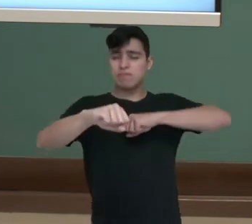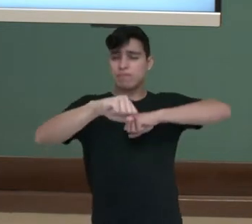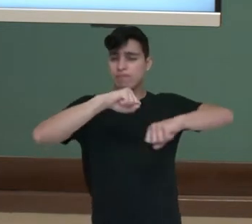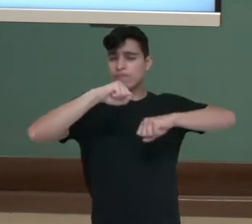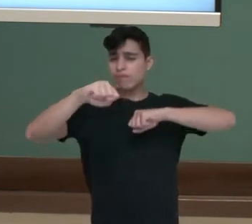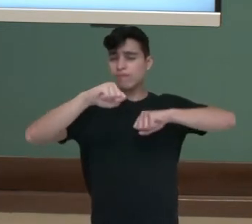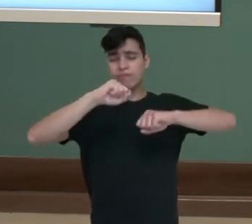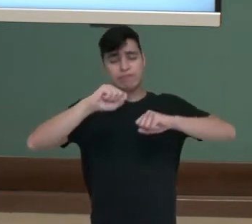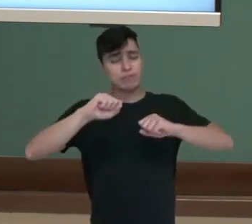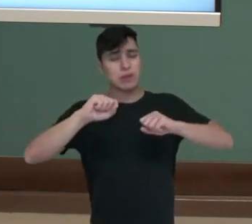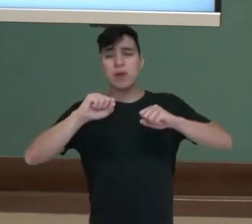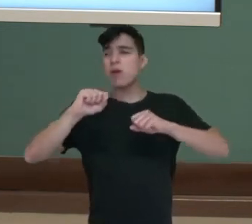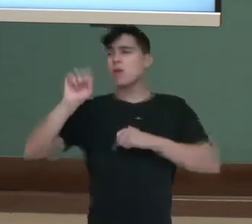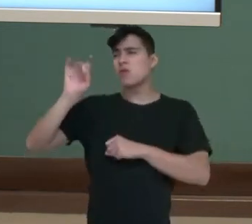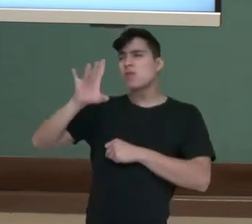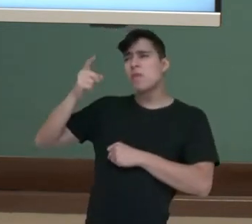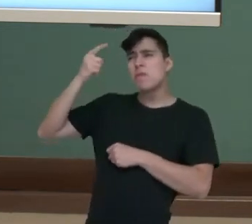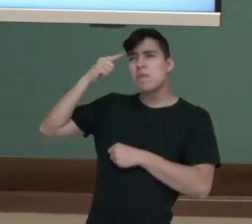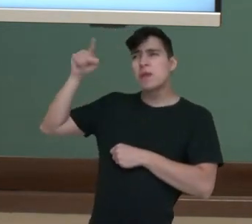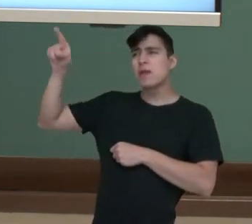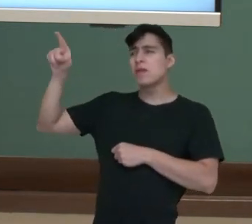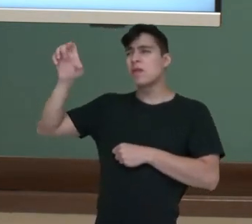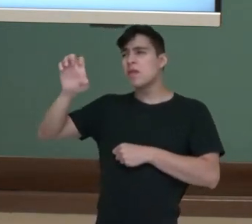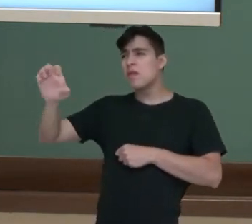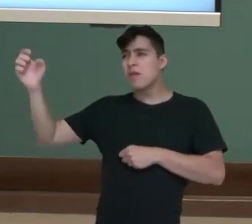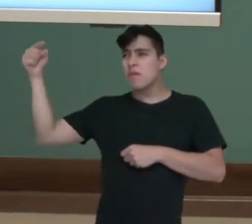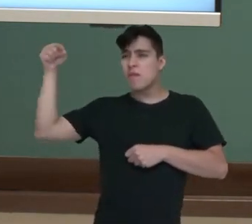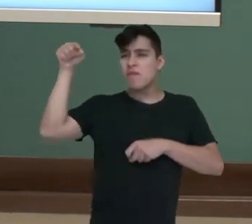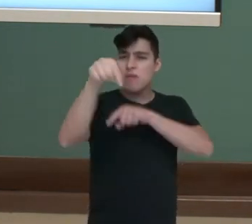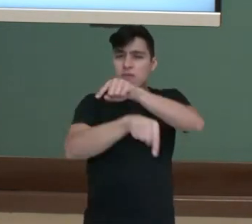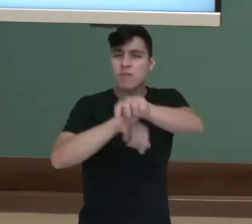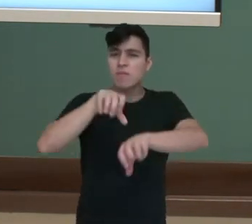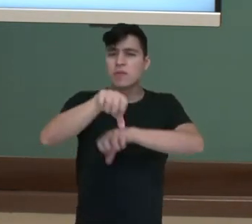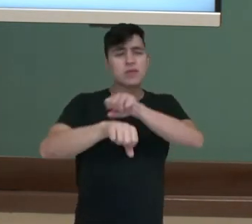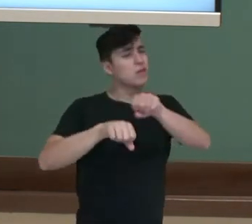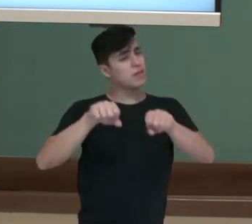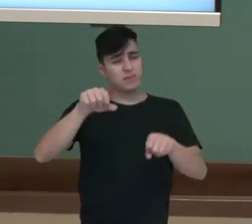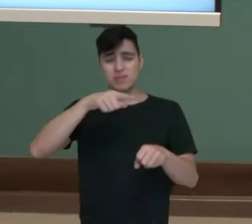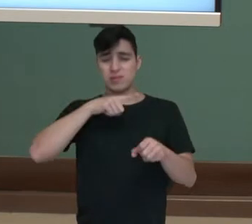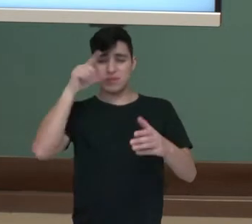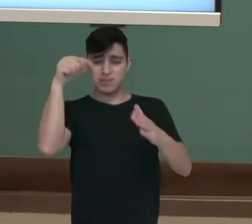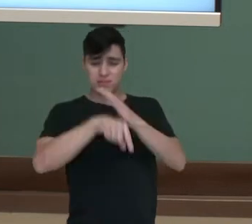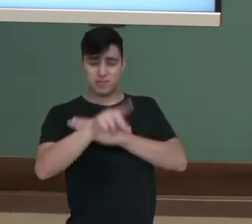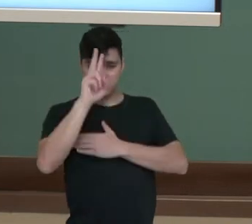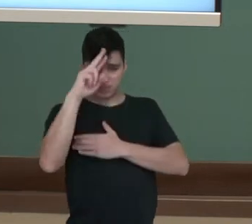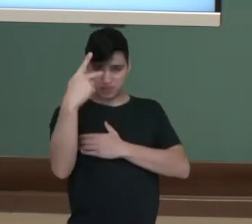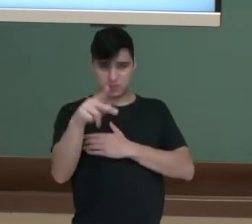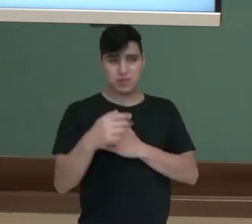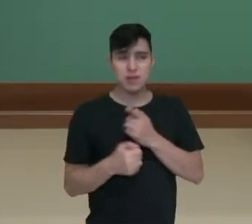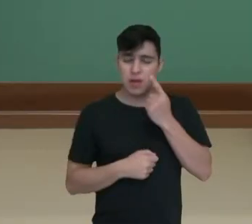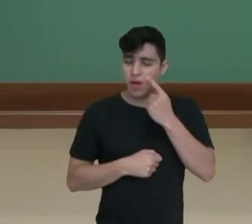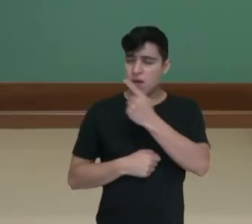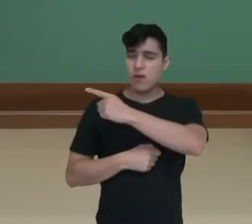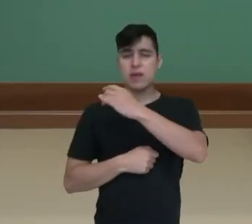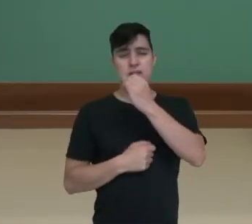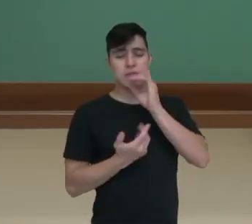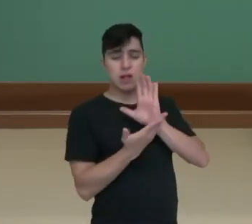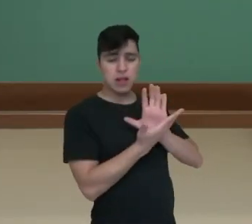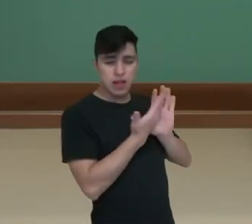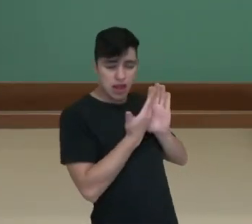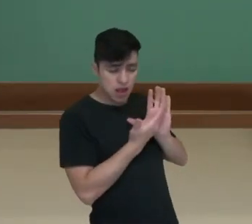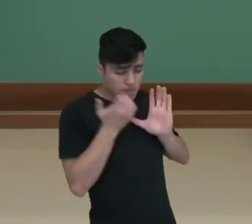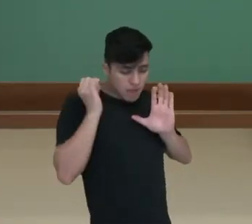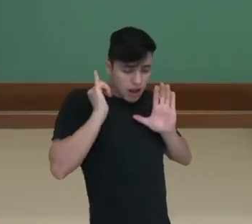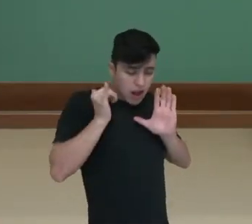sobre a presença europeia em seu continente, né? Trago aqui para vocês, né, um exemplo, né, de livros sobre história da África, que nos